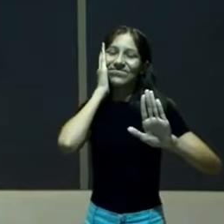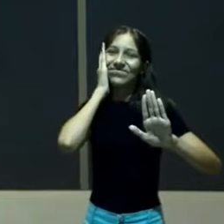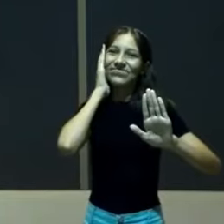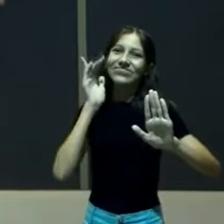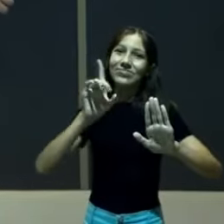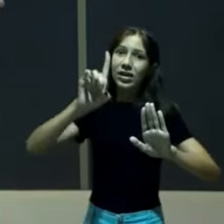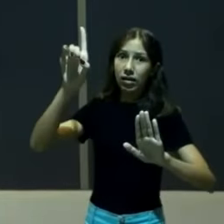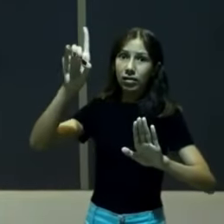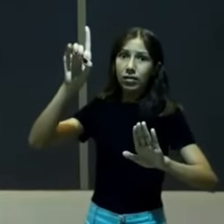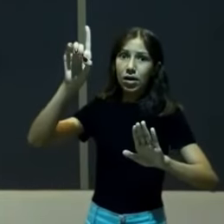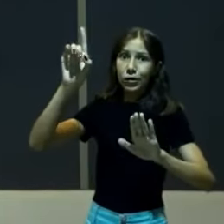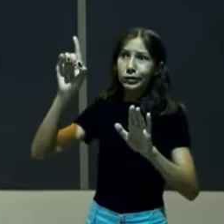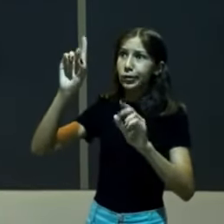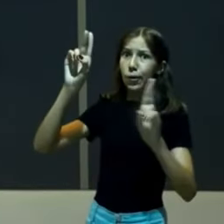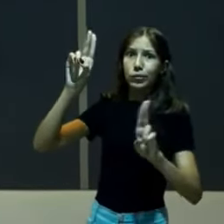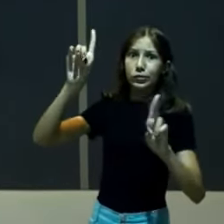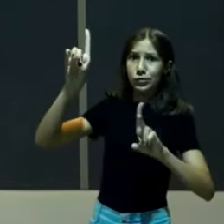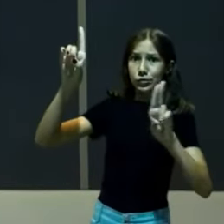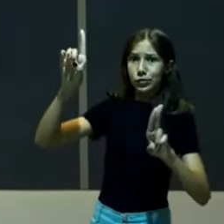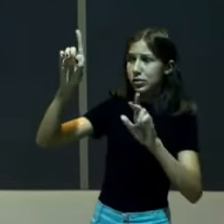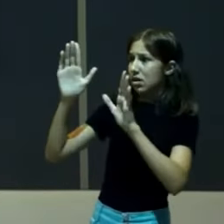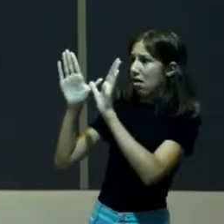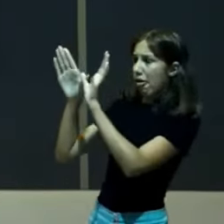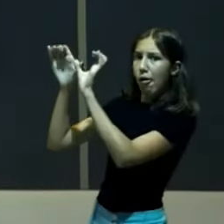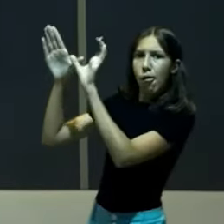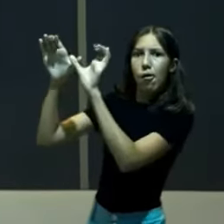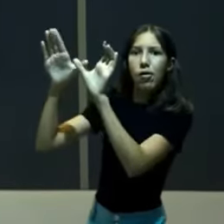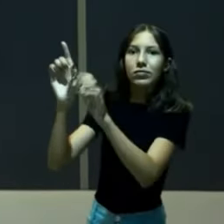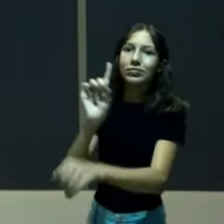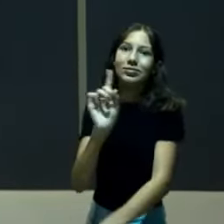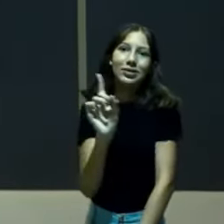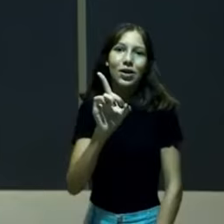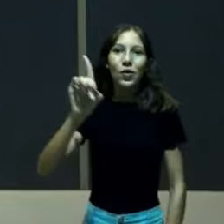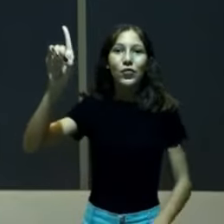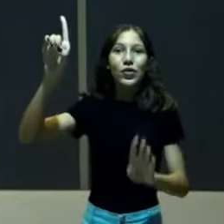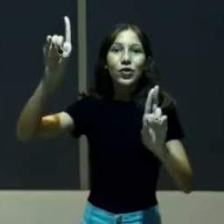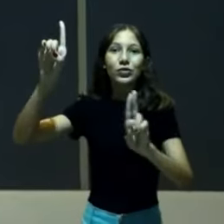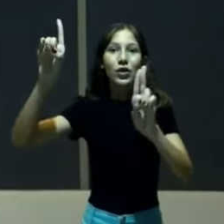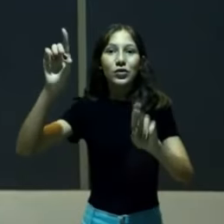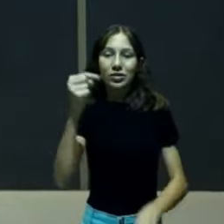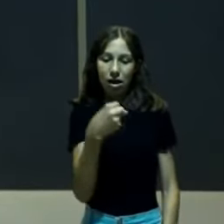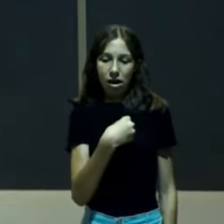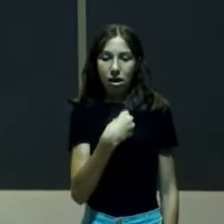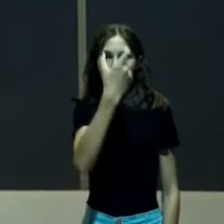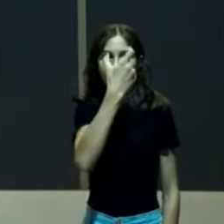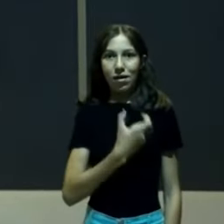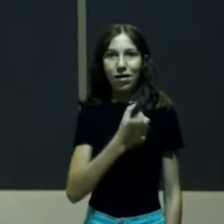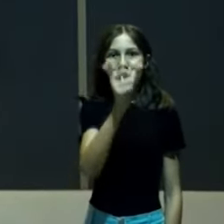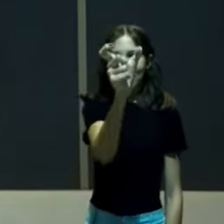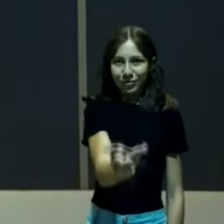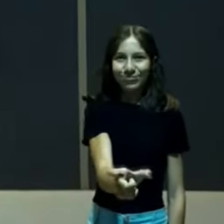Deus não vai usar uma jumenta nem um corvo. Deus vai usar eu e você. Nós estamos aqui para ser canal de